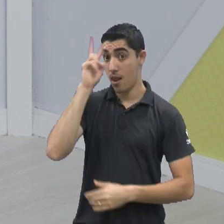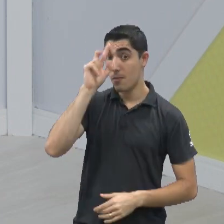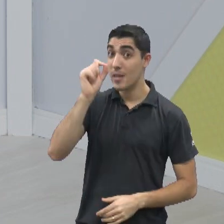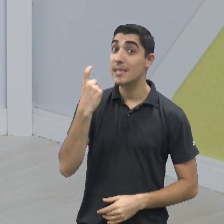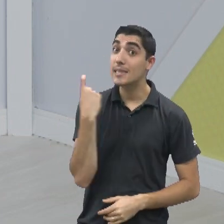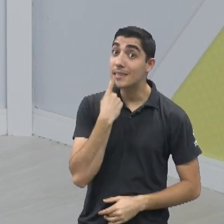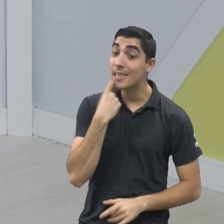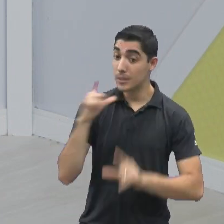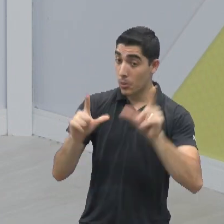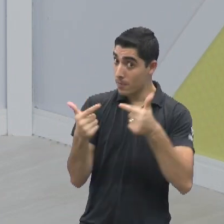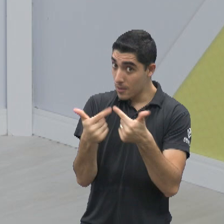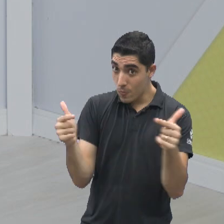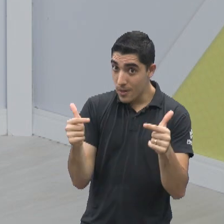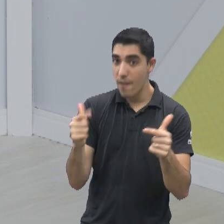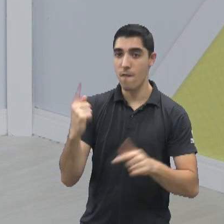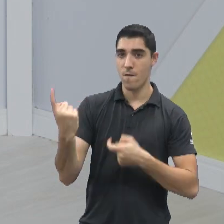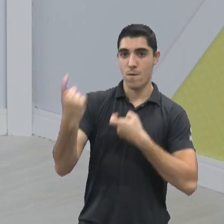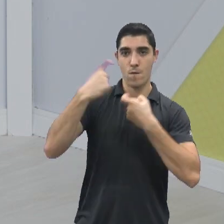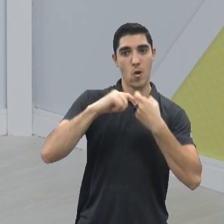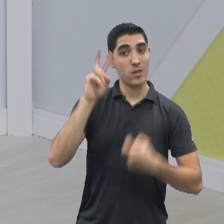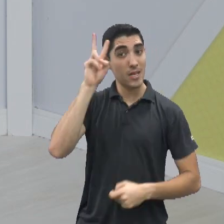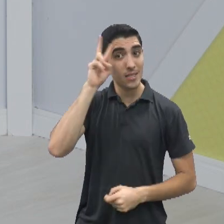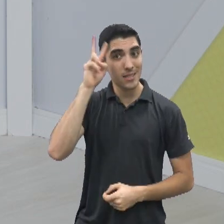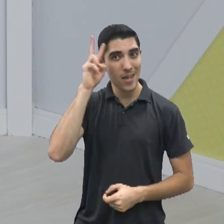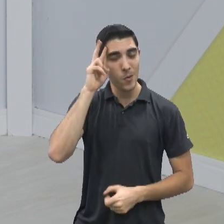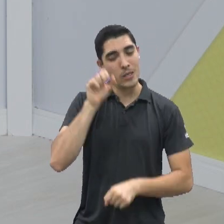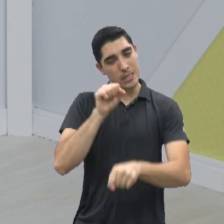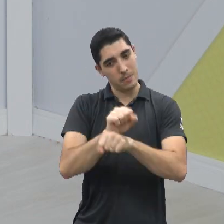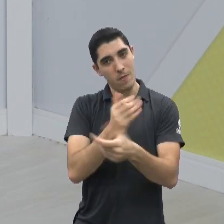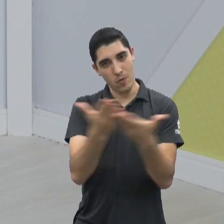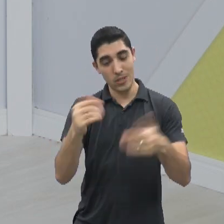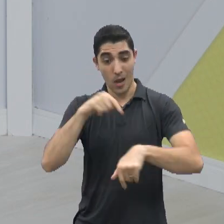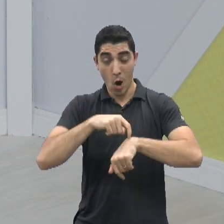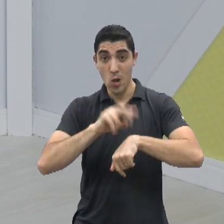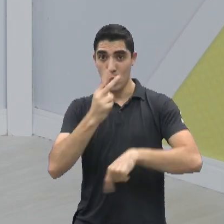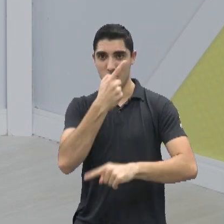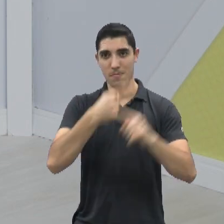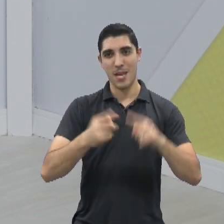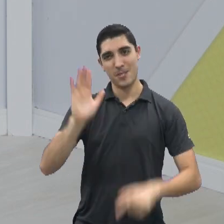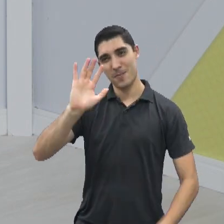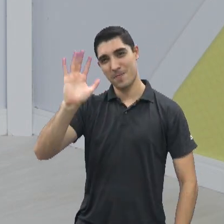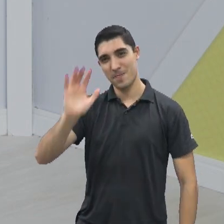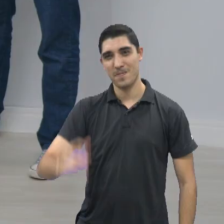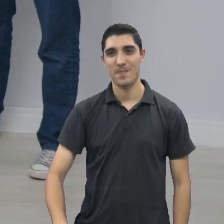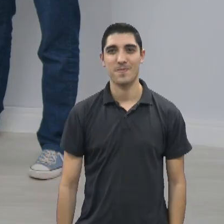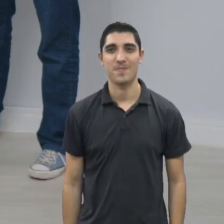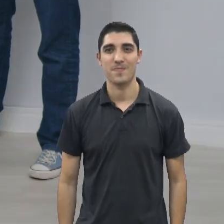tem programa, a gente volta na segunda-feira, a gente espera você aqui às 12h30 da tarde. Tchau!